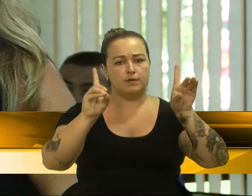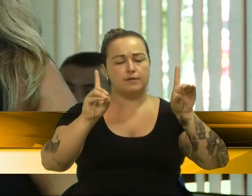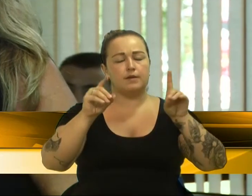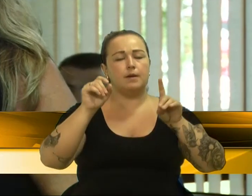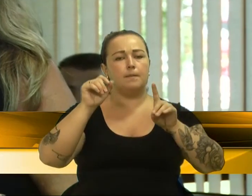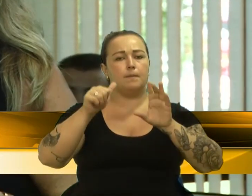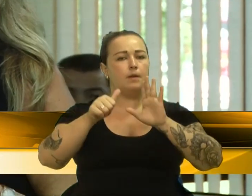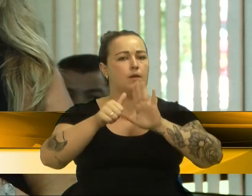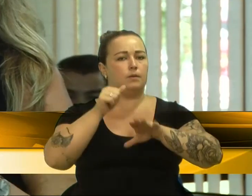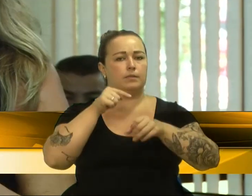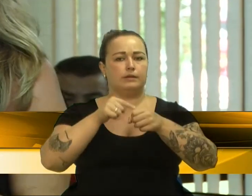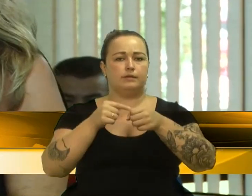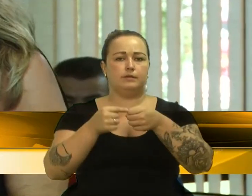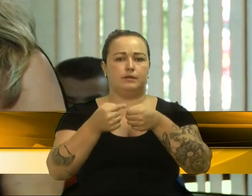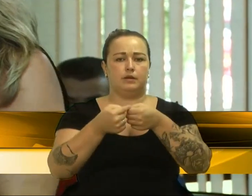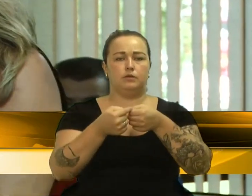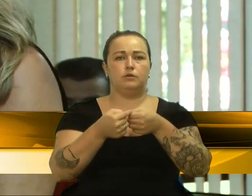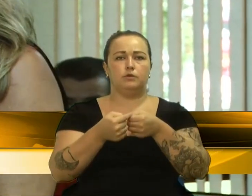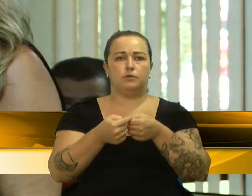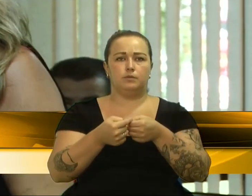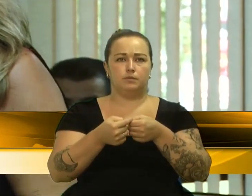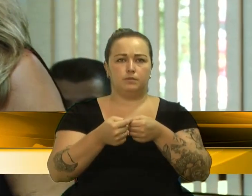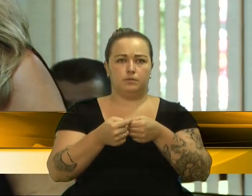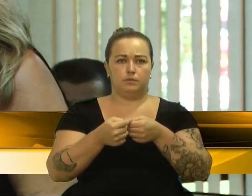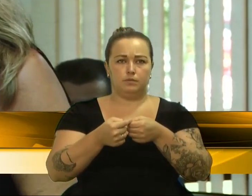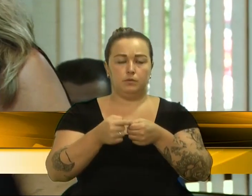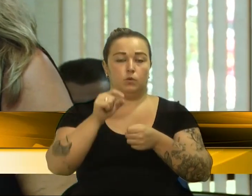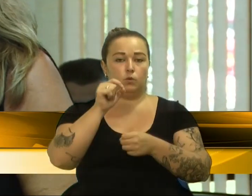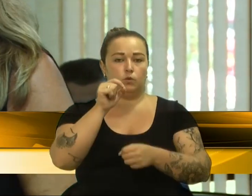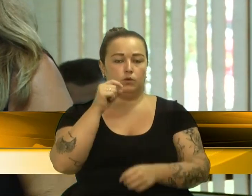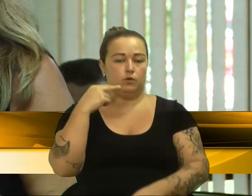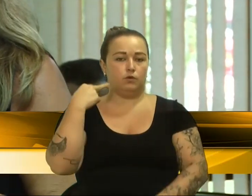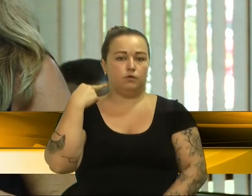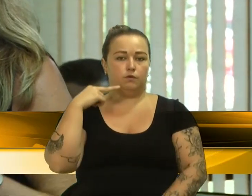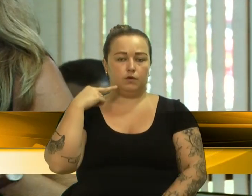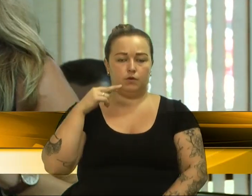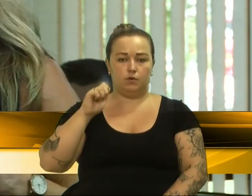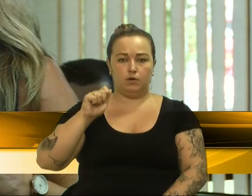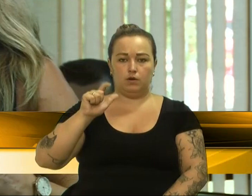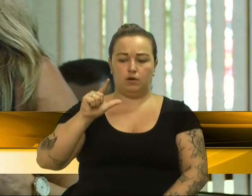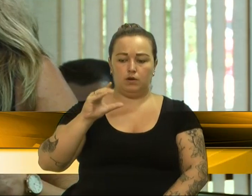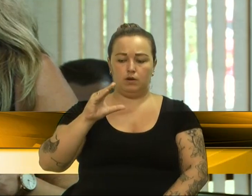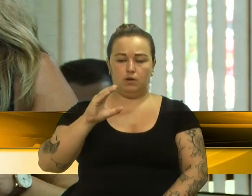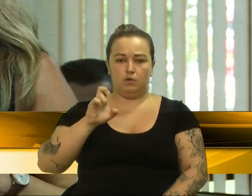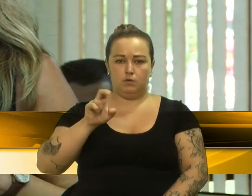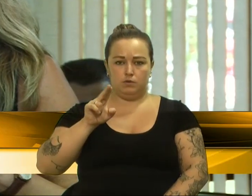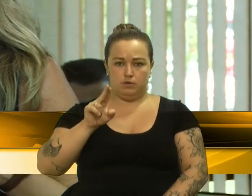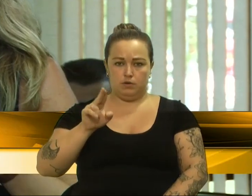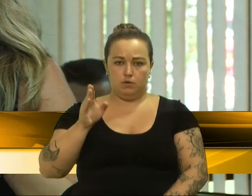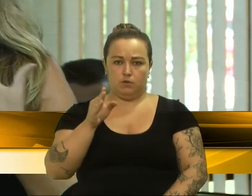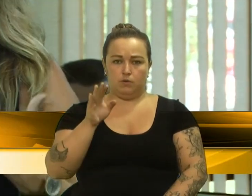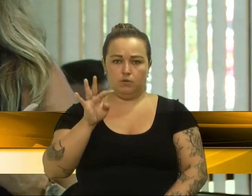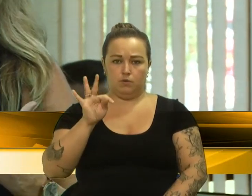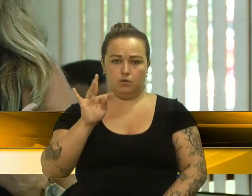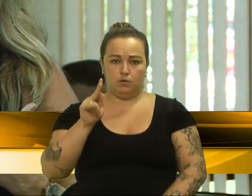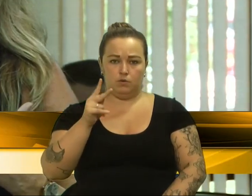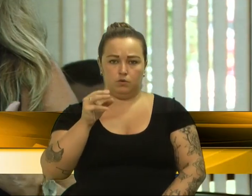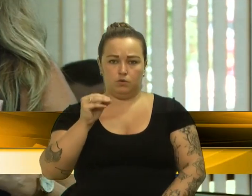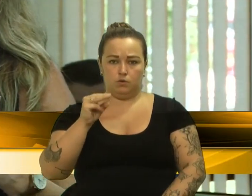cidade. O que o seu Tomé tira é que na